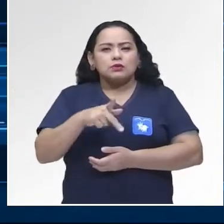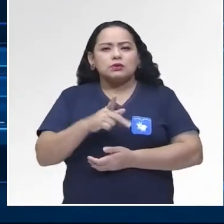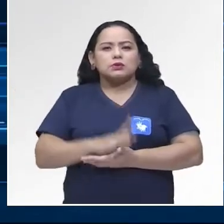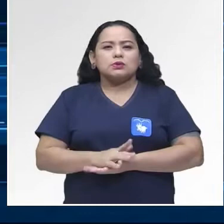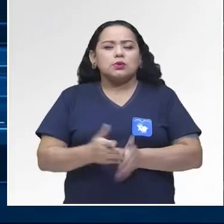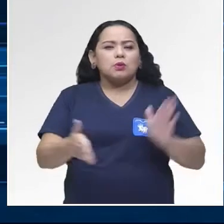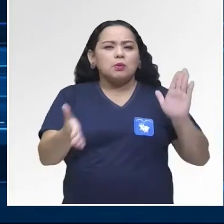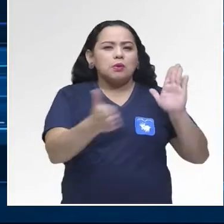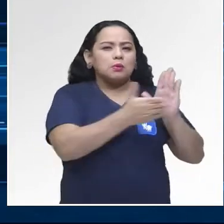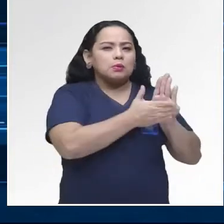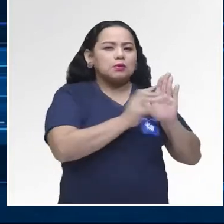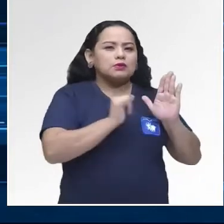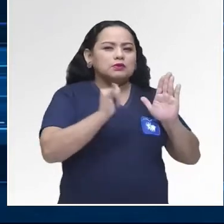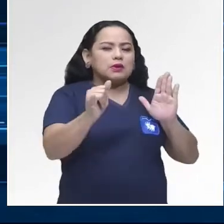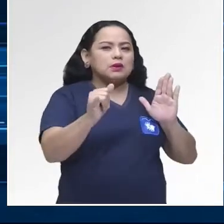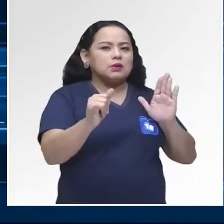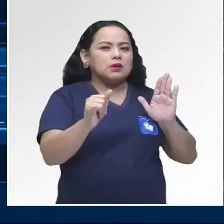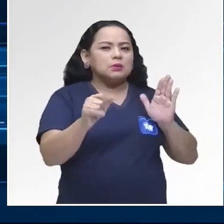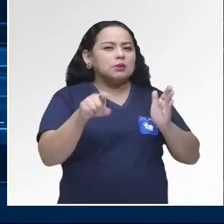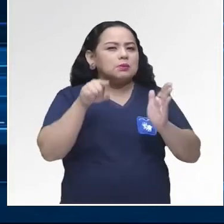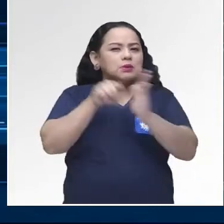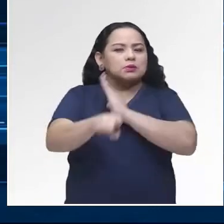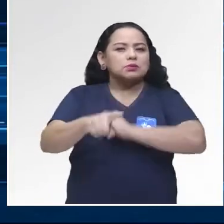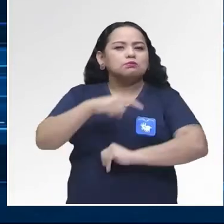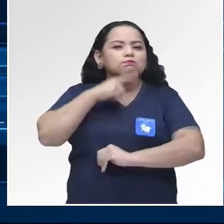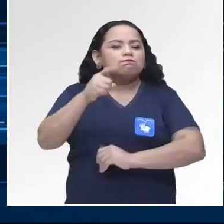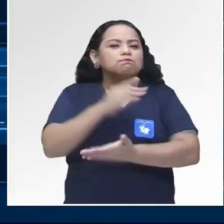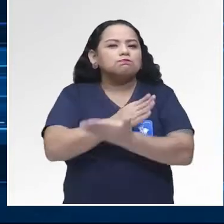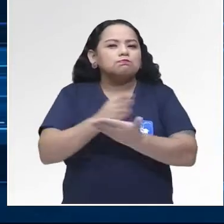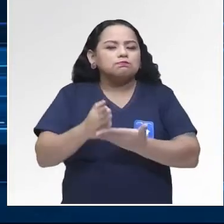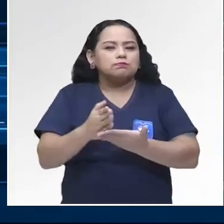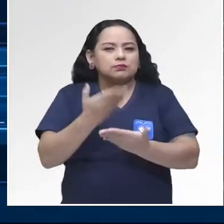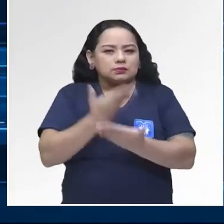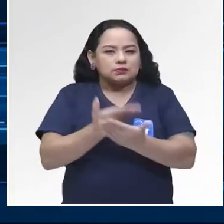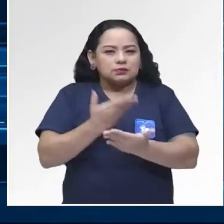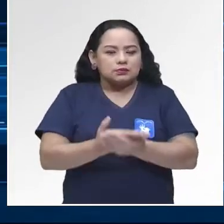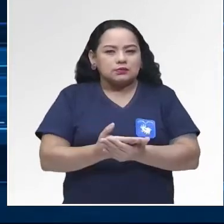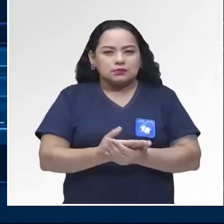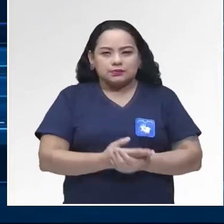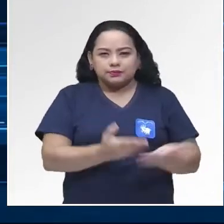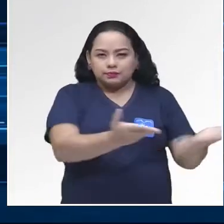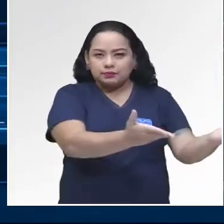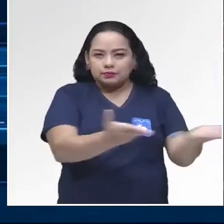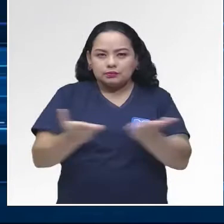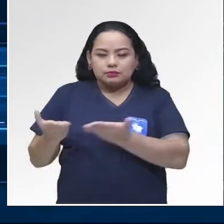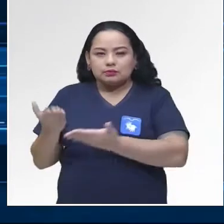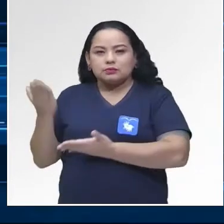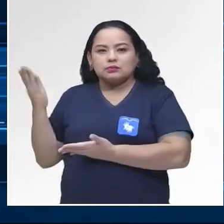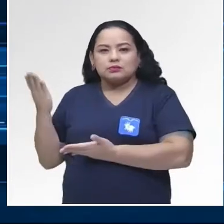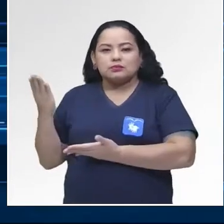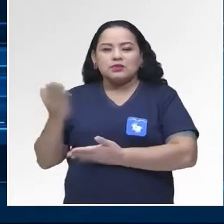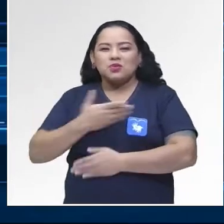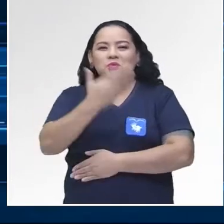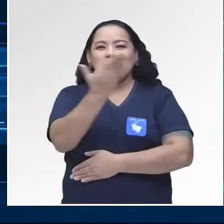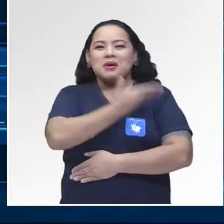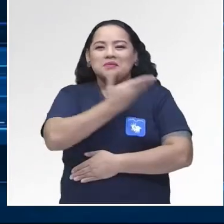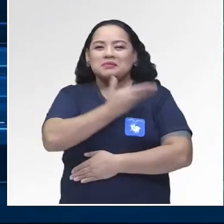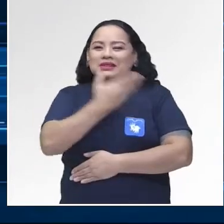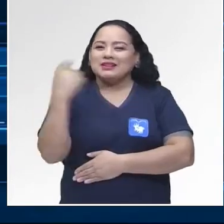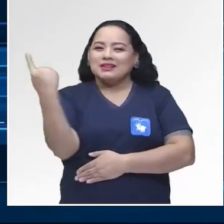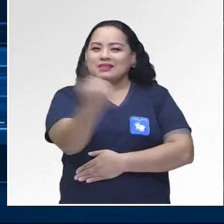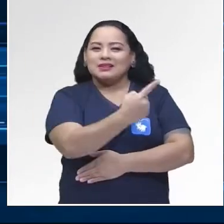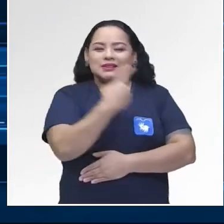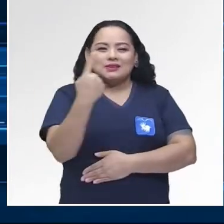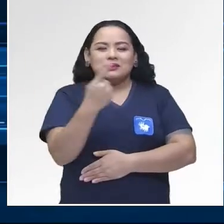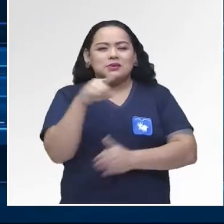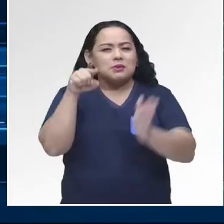para vocês aqui um questionamento inicial, na qual eu vou trazer aqui uma grande amiga nossa que vai fazer